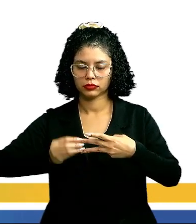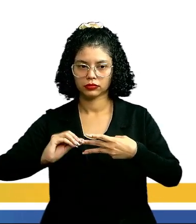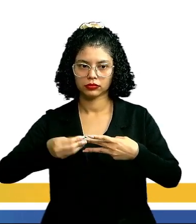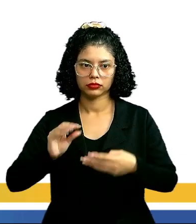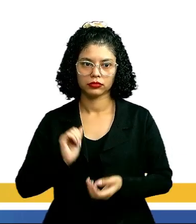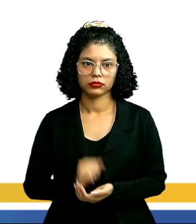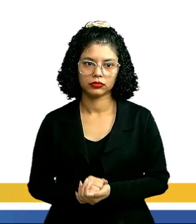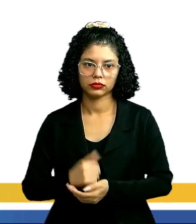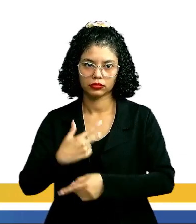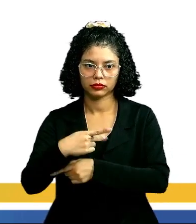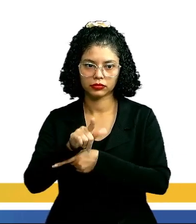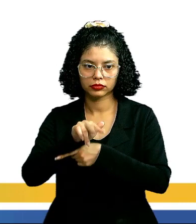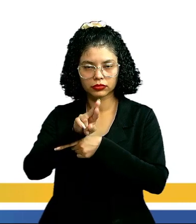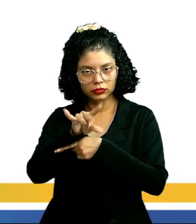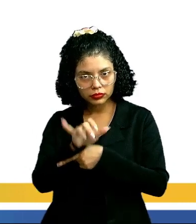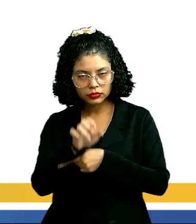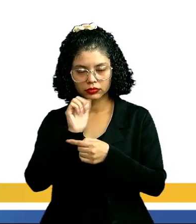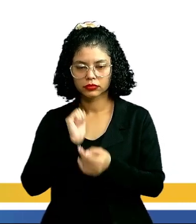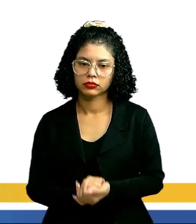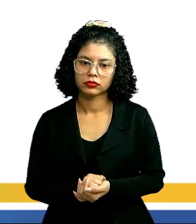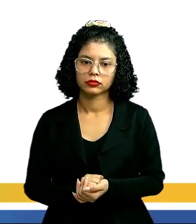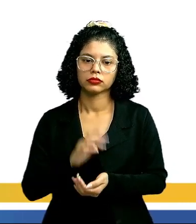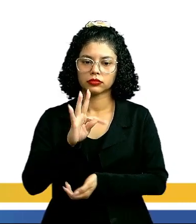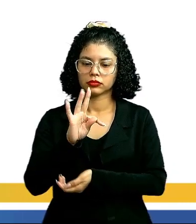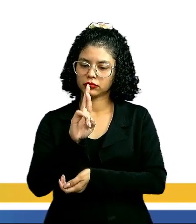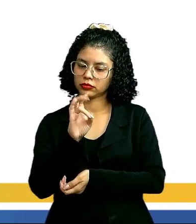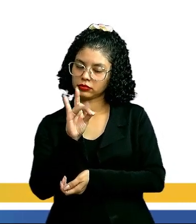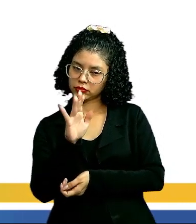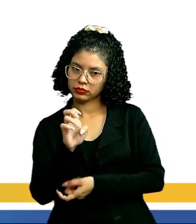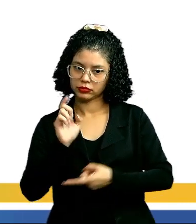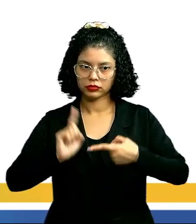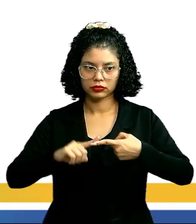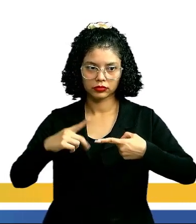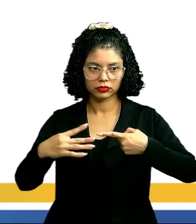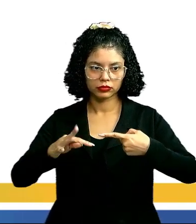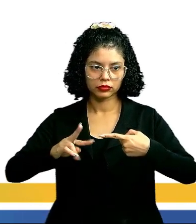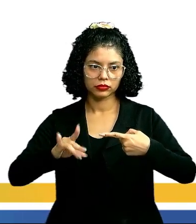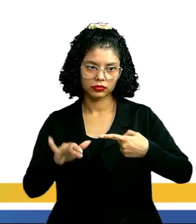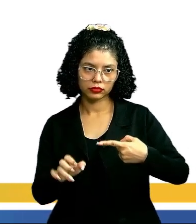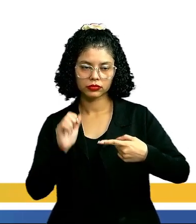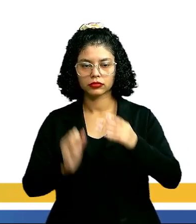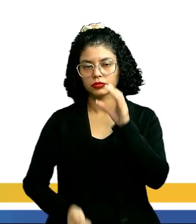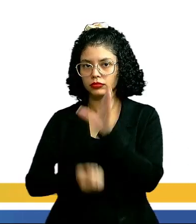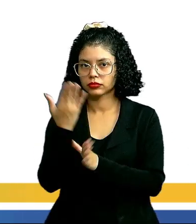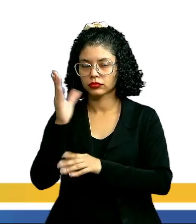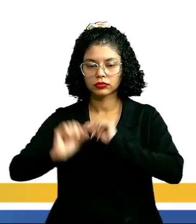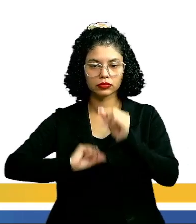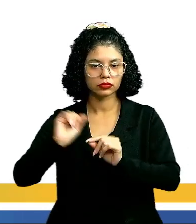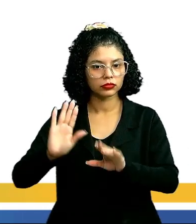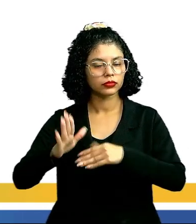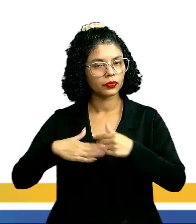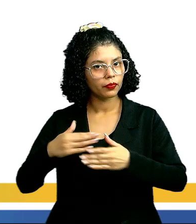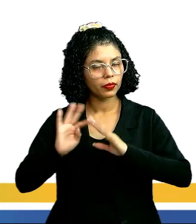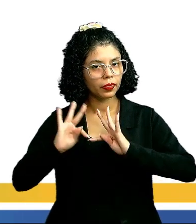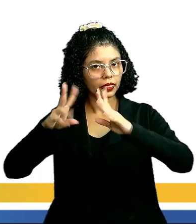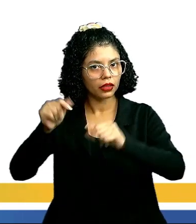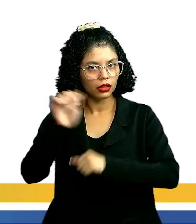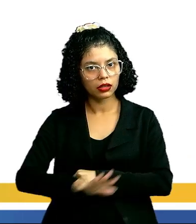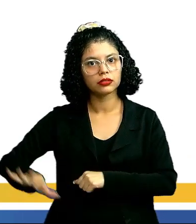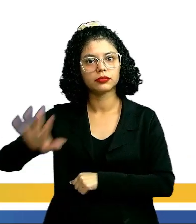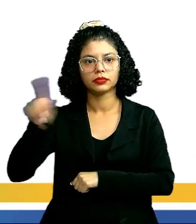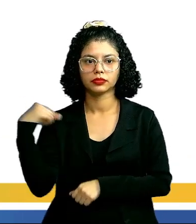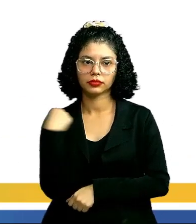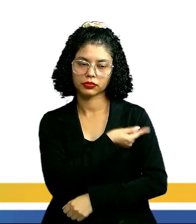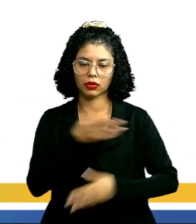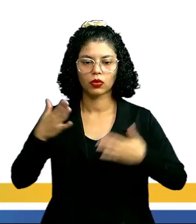células-tronco pluripotentes. As células-tronco totipotentes, elas originam toda e qualquer célula do